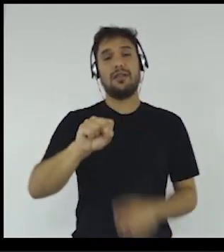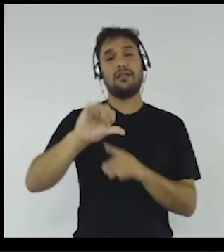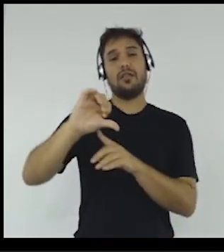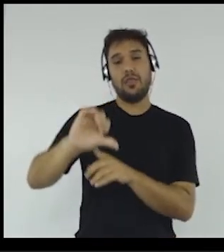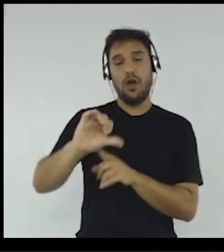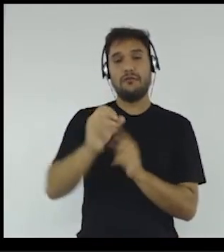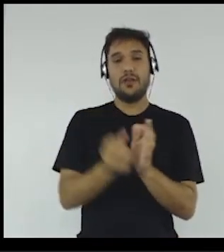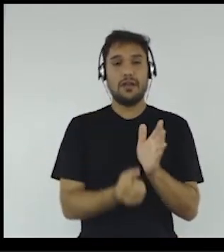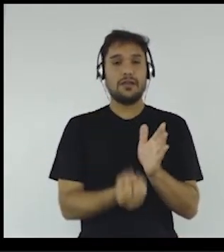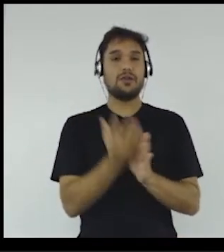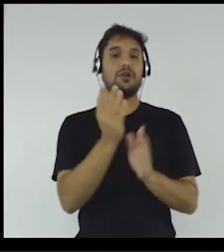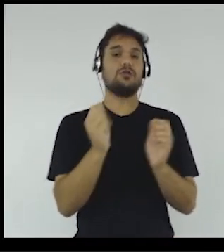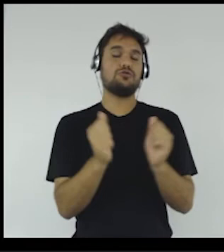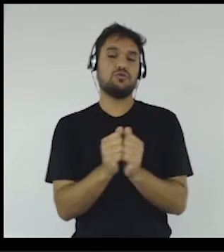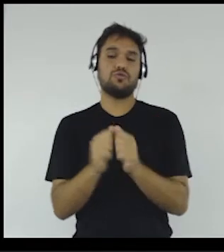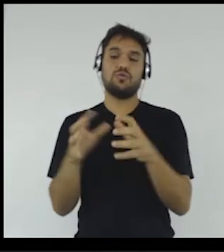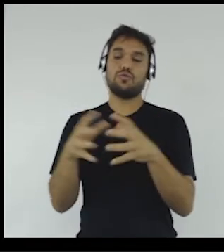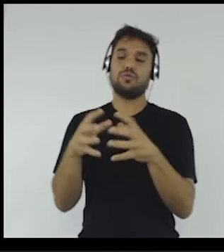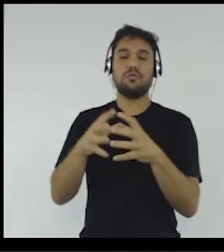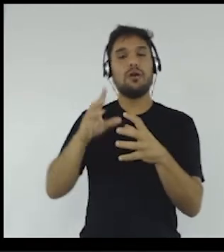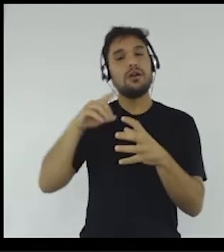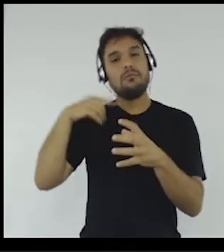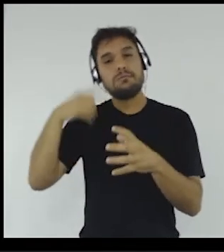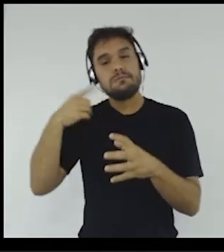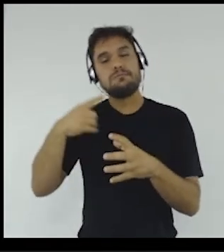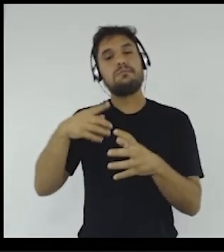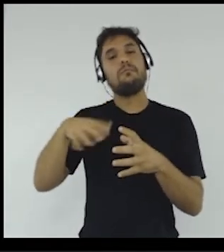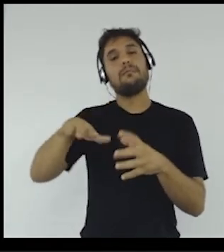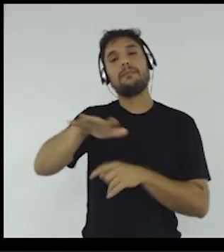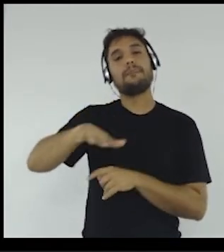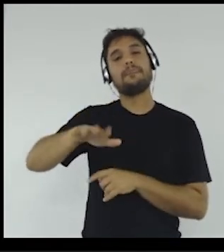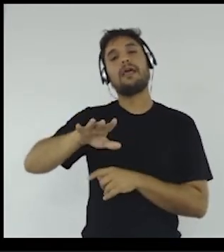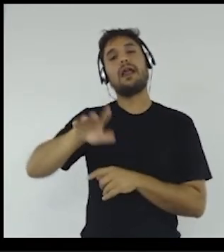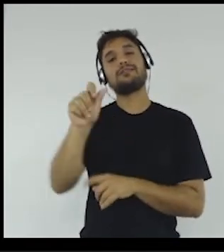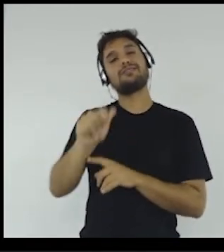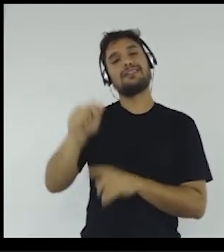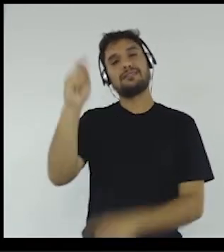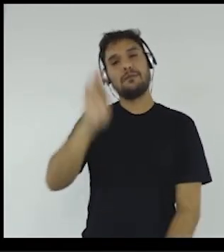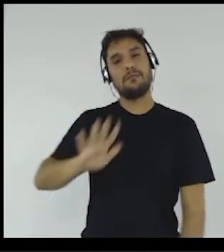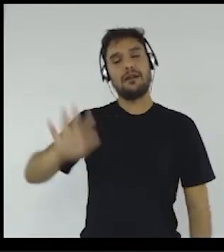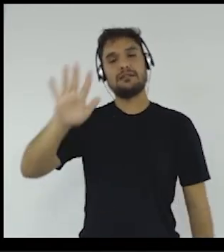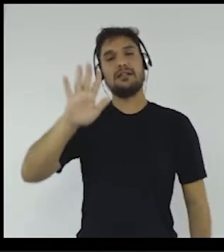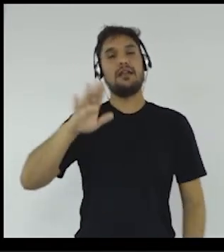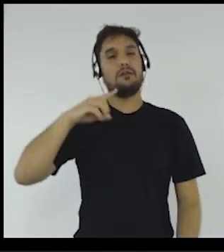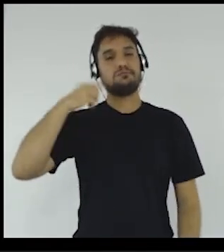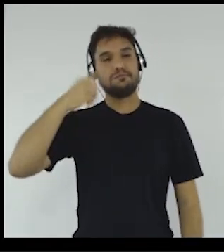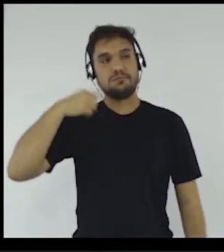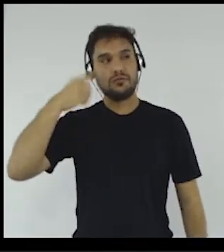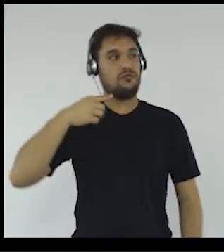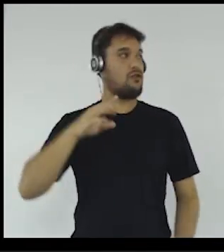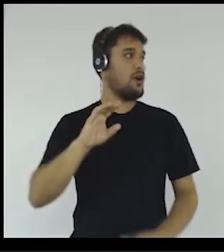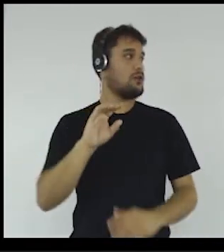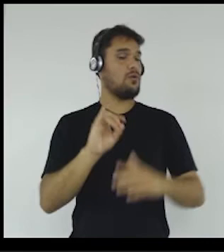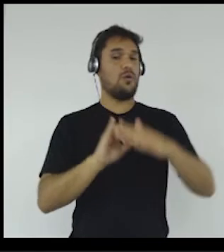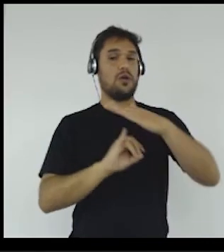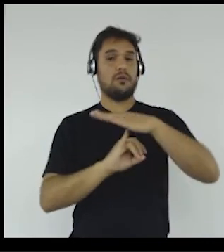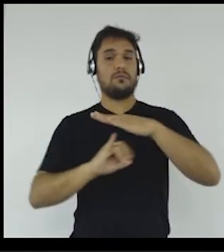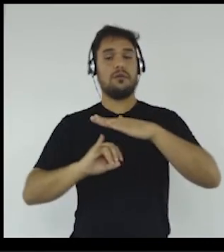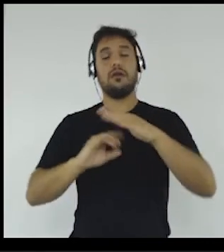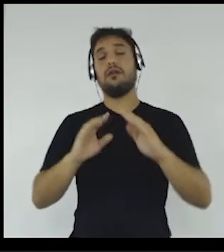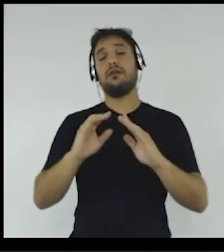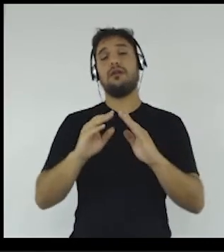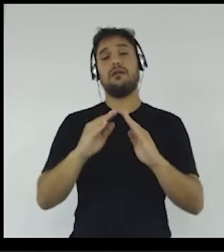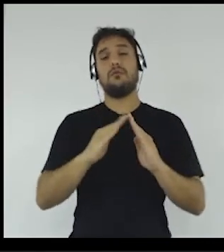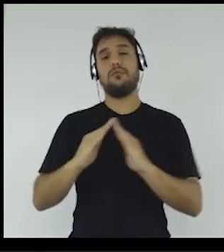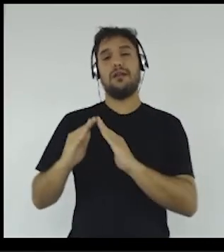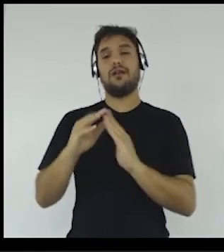fundou, juntamente com um grupo de advogados do setor, a Associação Brasileira de Advogados do Mercado Imobiliário, ABAME.